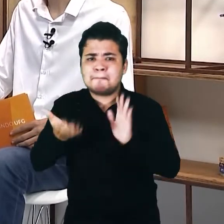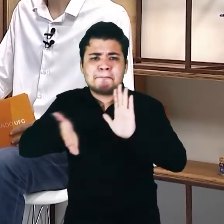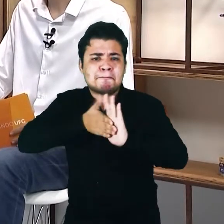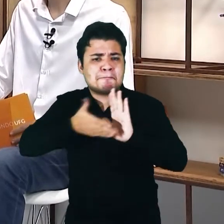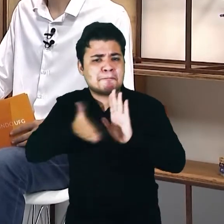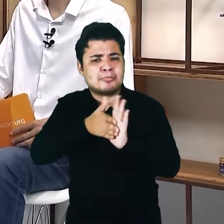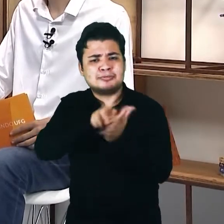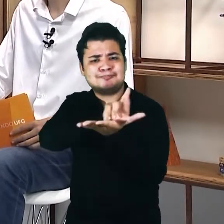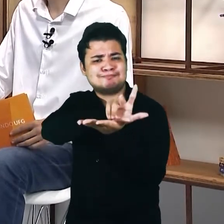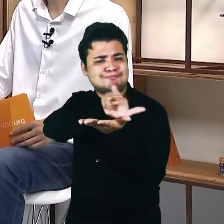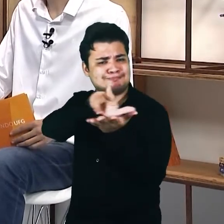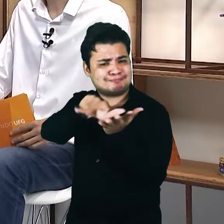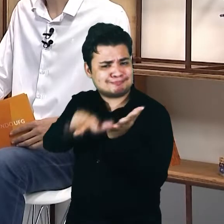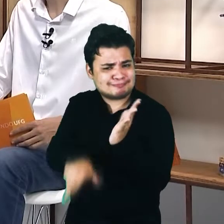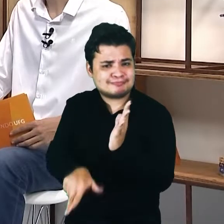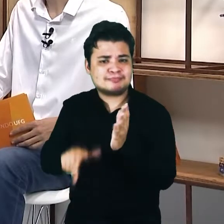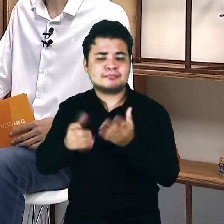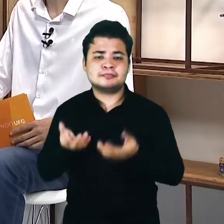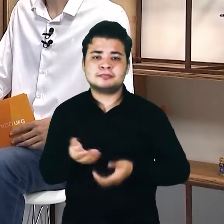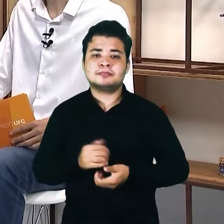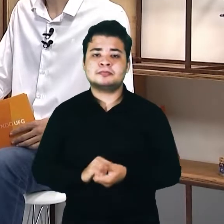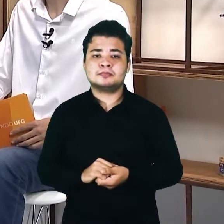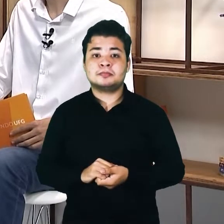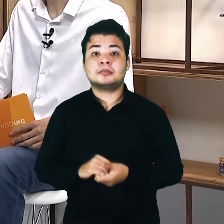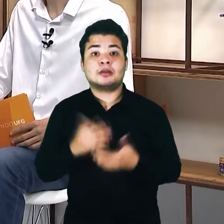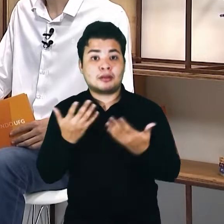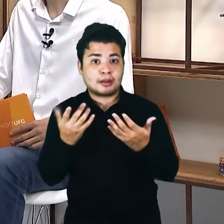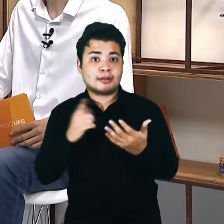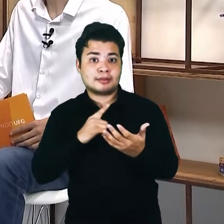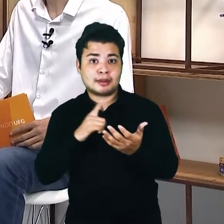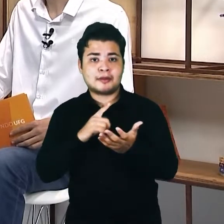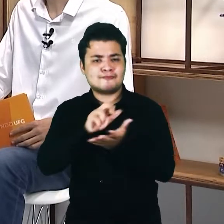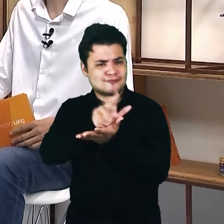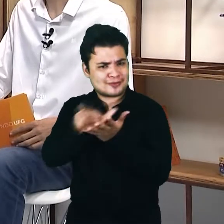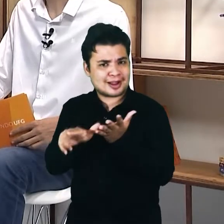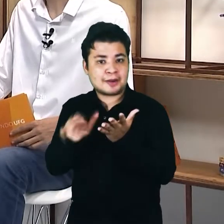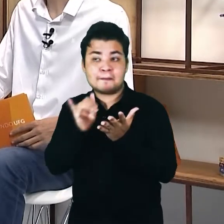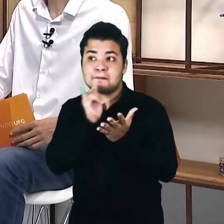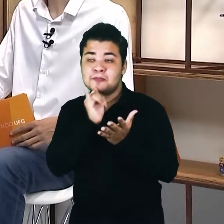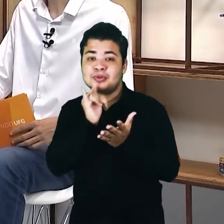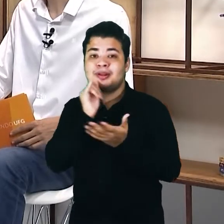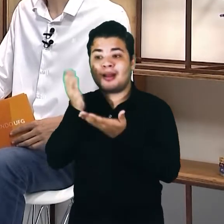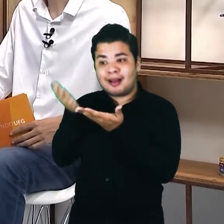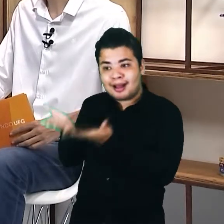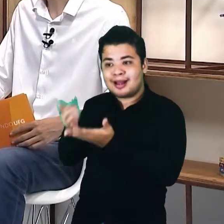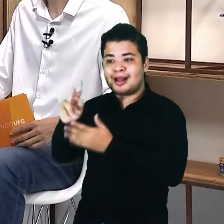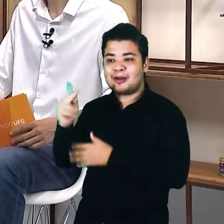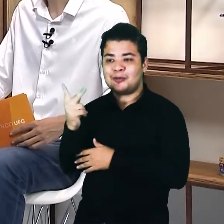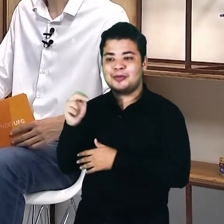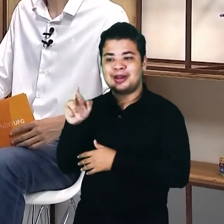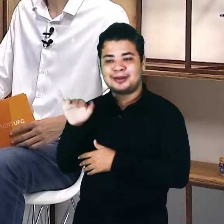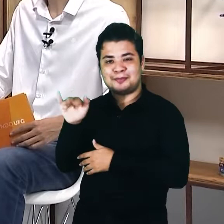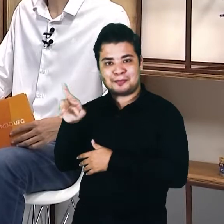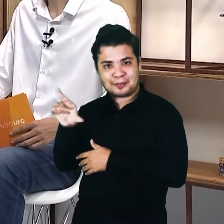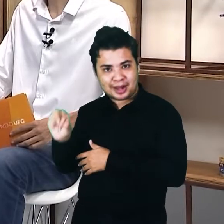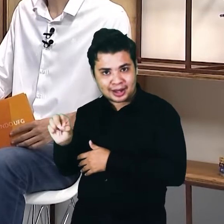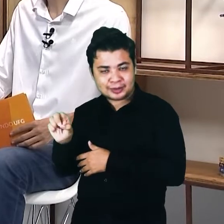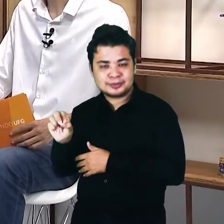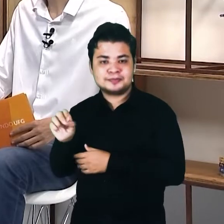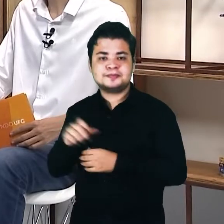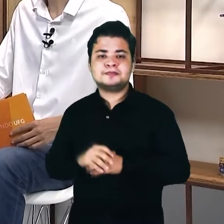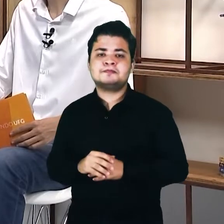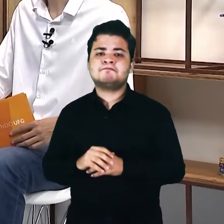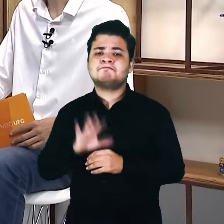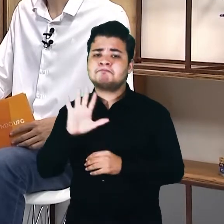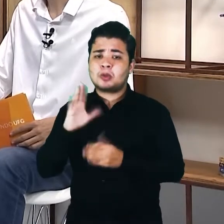propostas, entre elas a dos herbários, né, essa que nós reunimos os herbários. Inicialmente, nós só